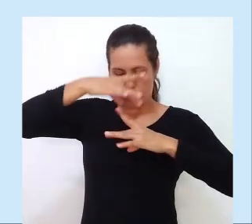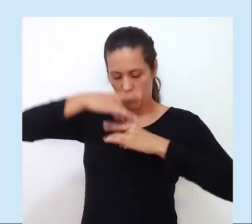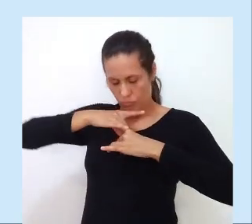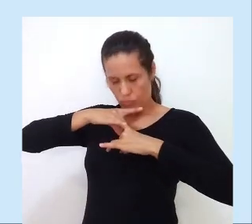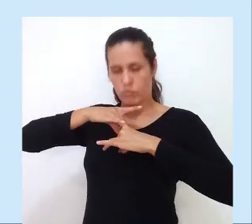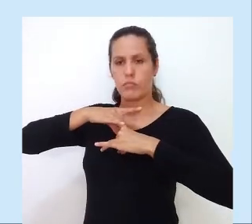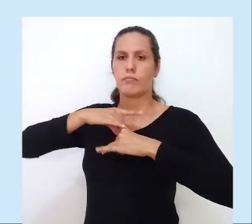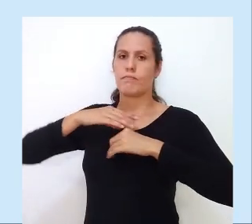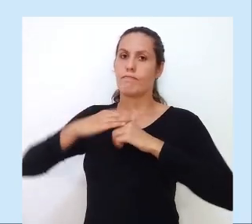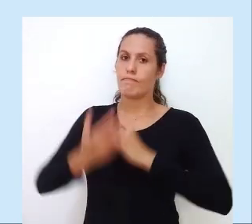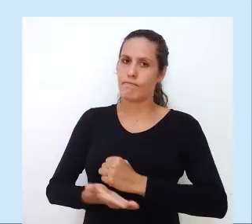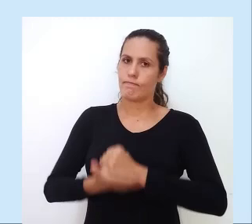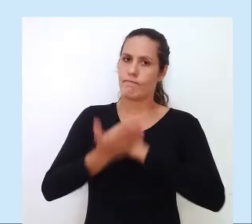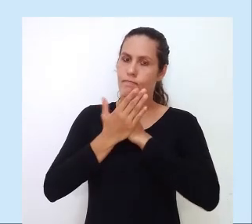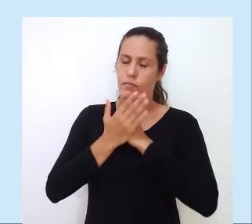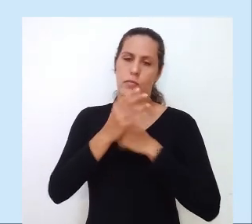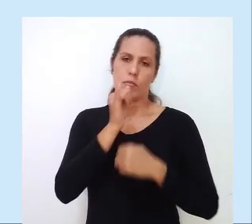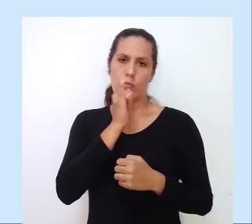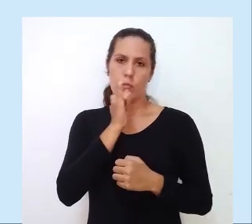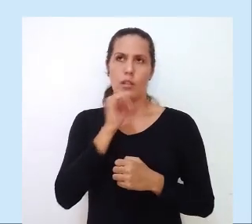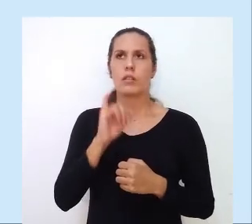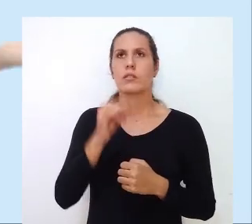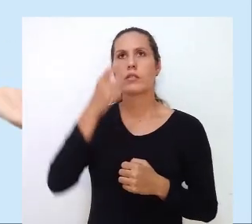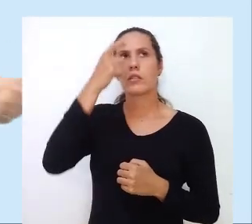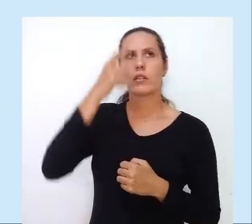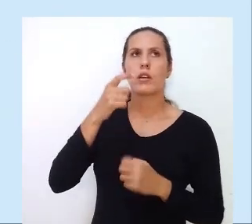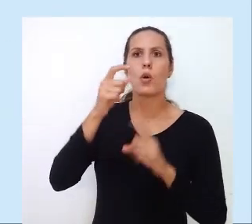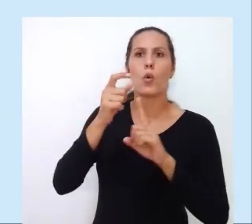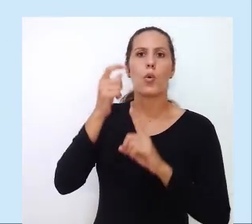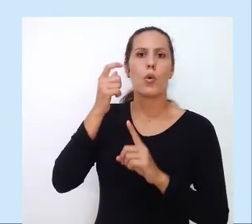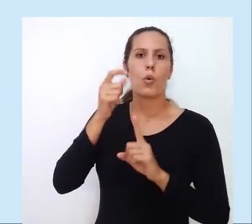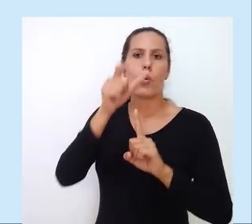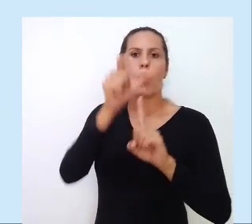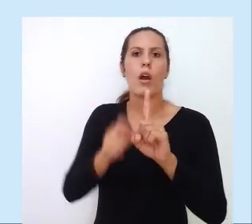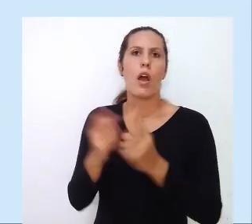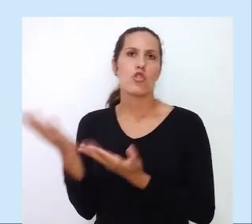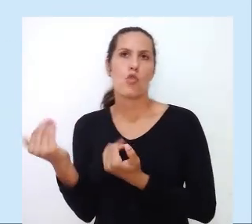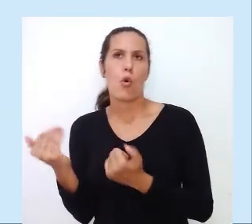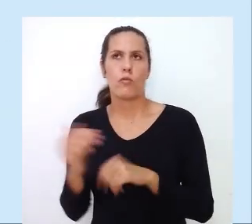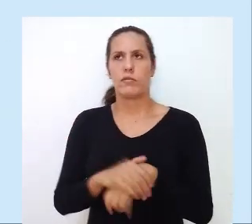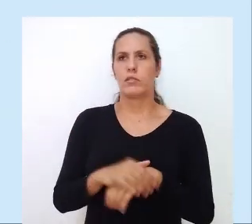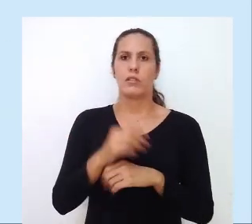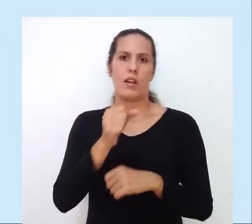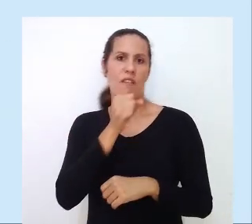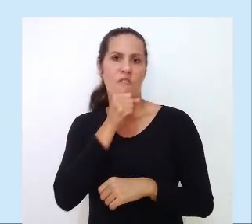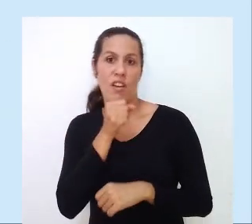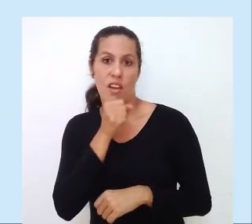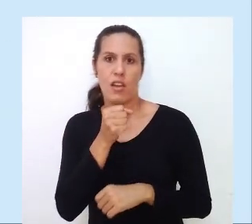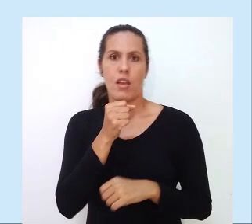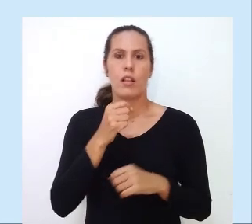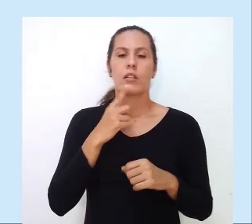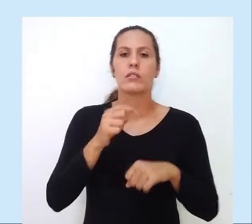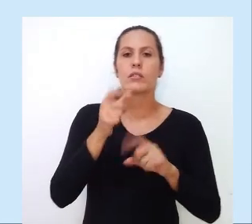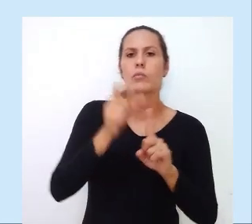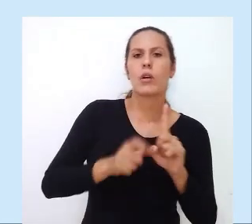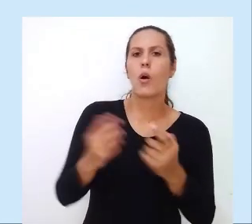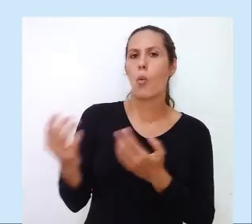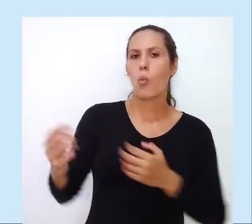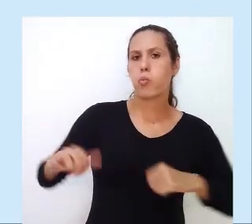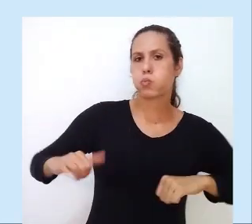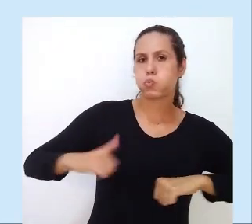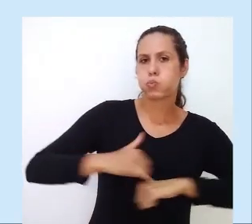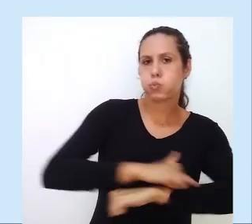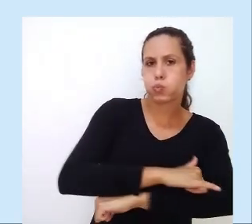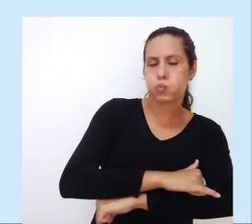essas características. Então, se o personagem é jovem, se o personagem é velho, se o personagem é gordo,